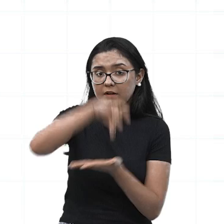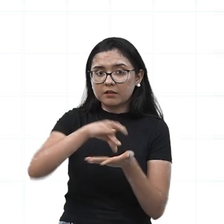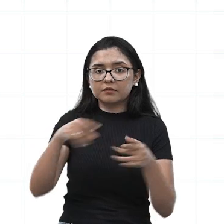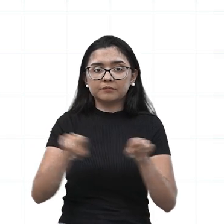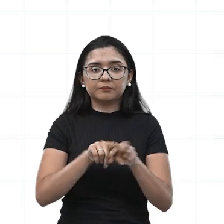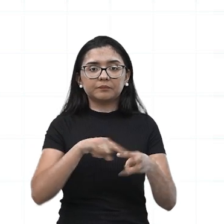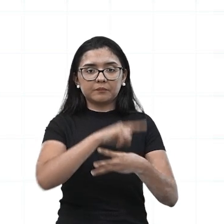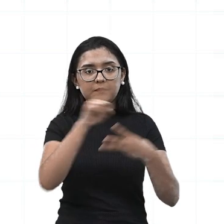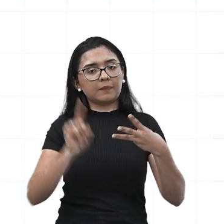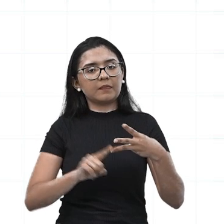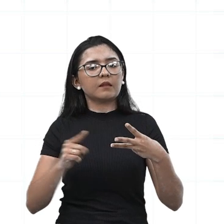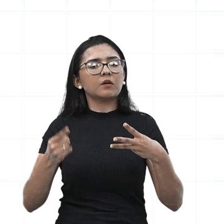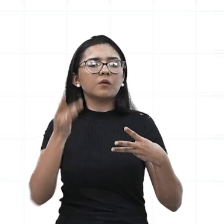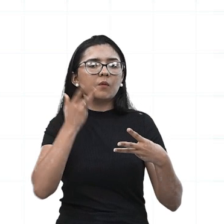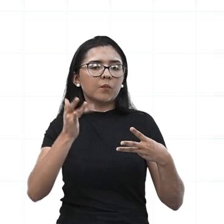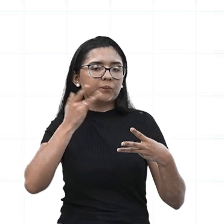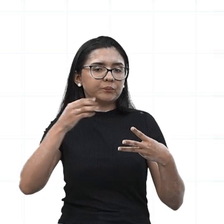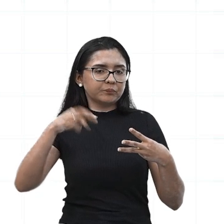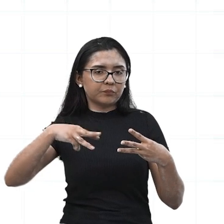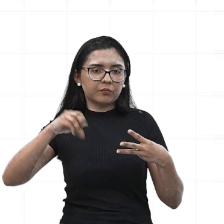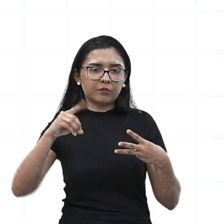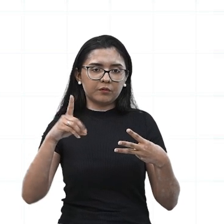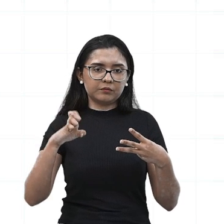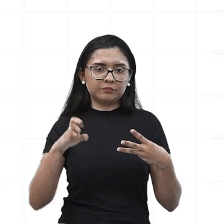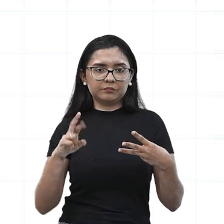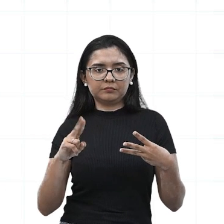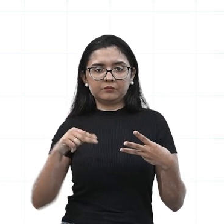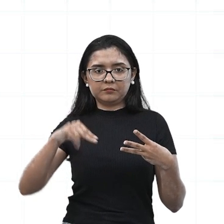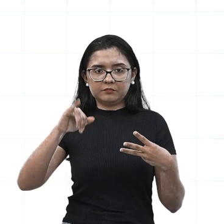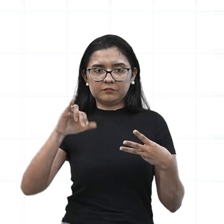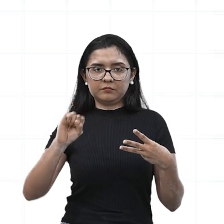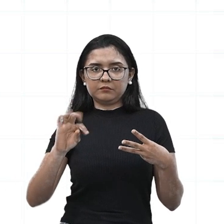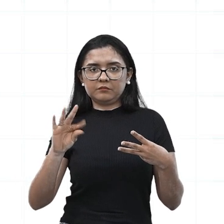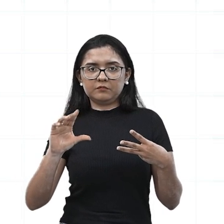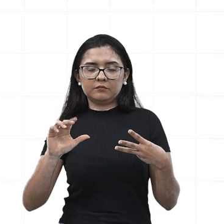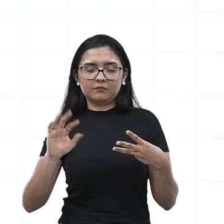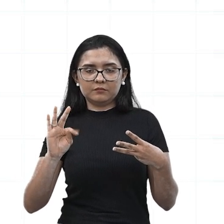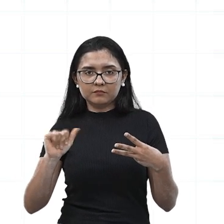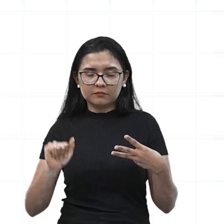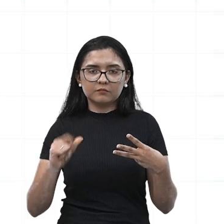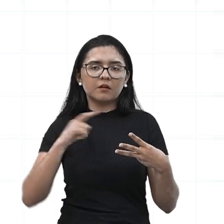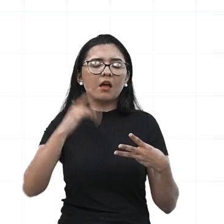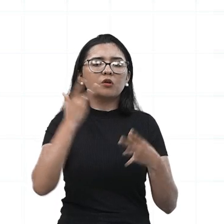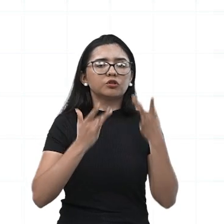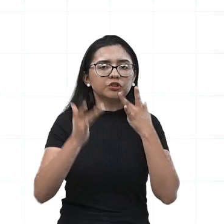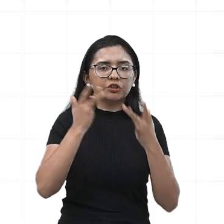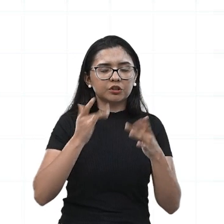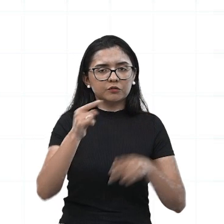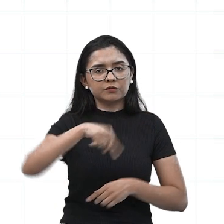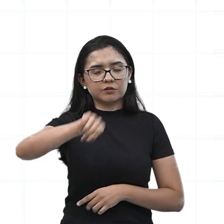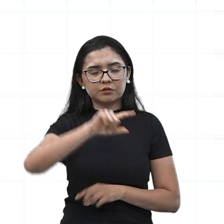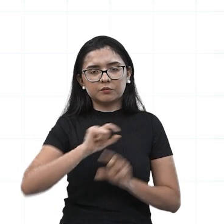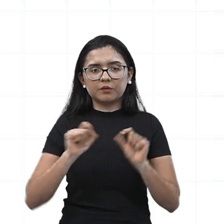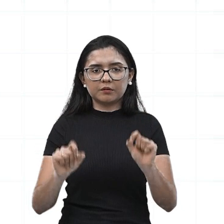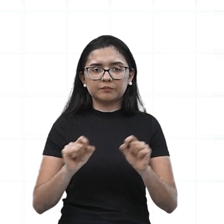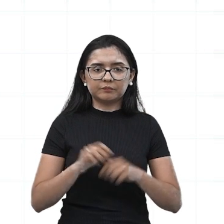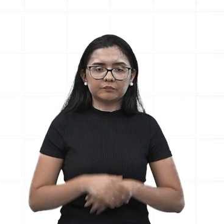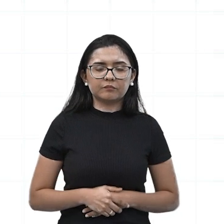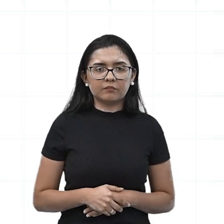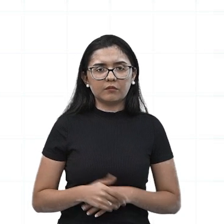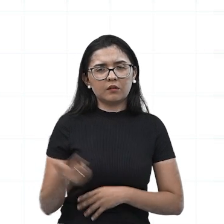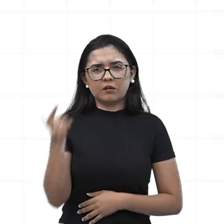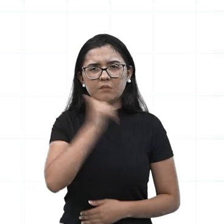teatro modernista. O que é o teatro modernista? É o teatro que você não